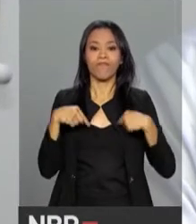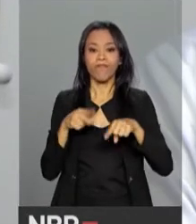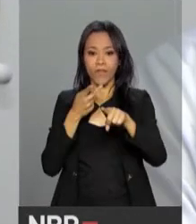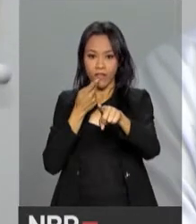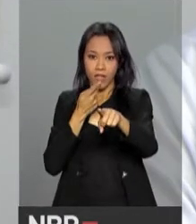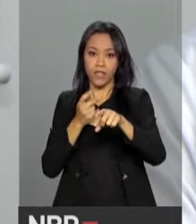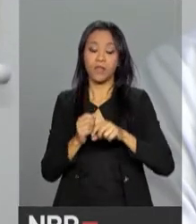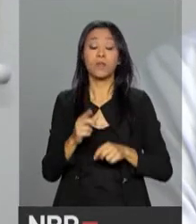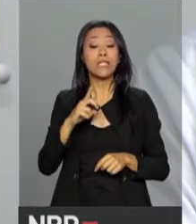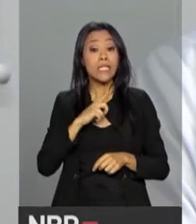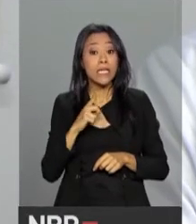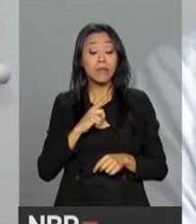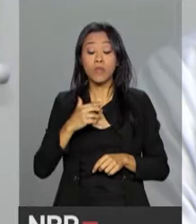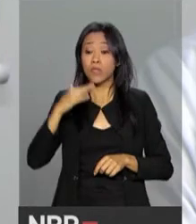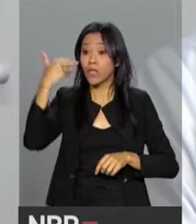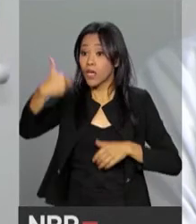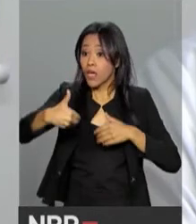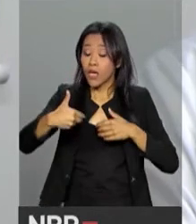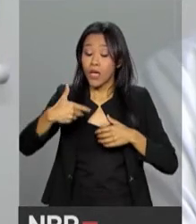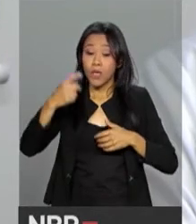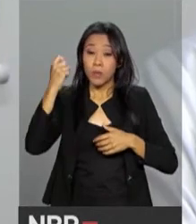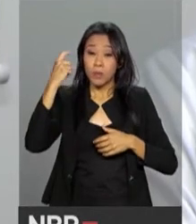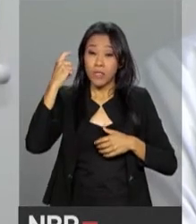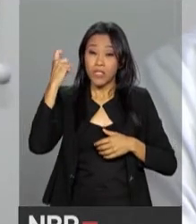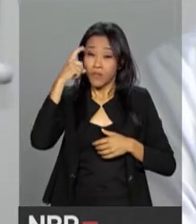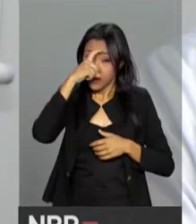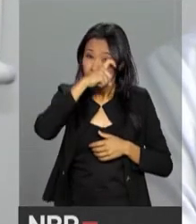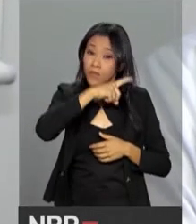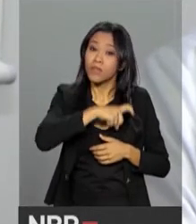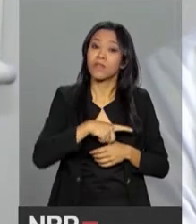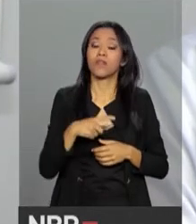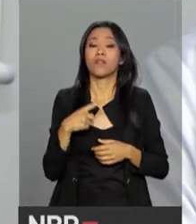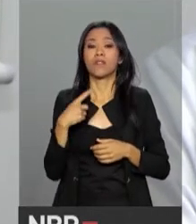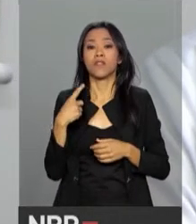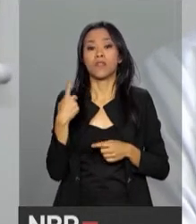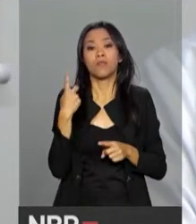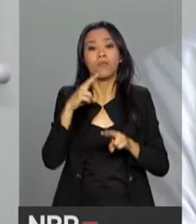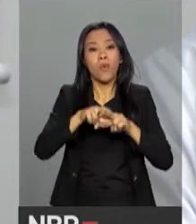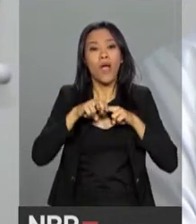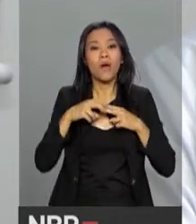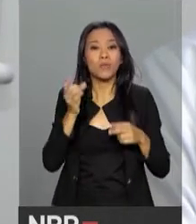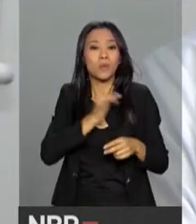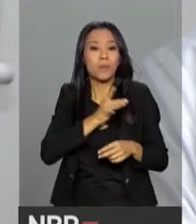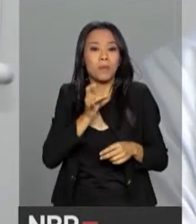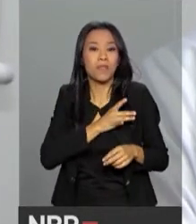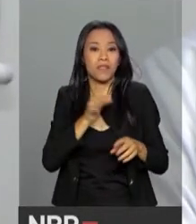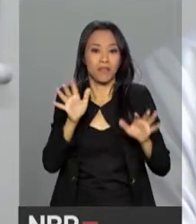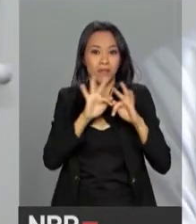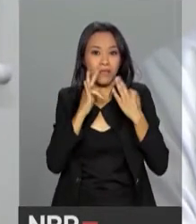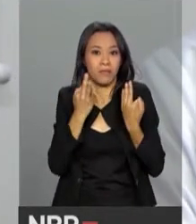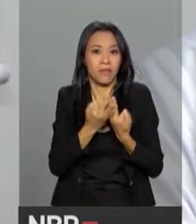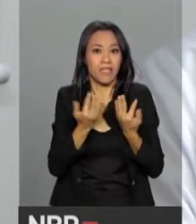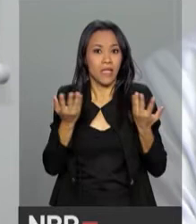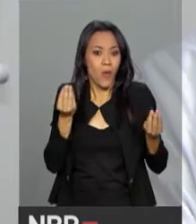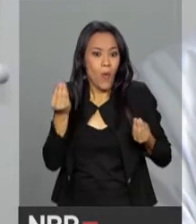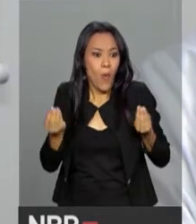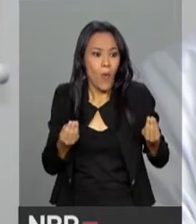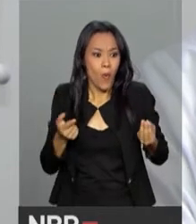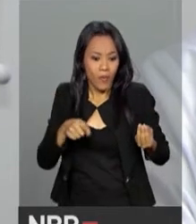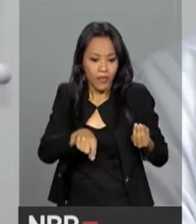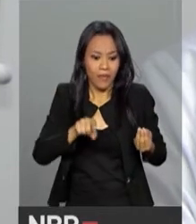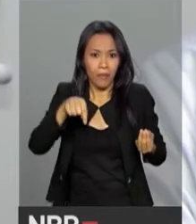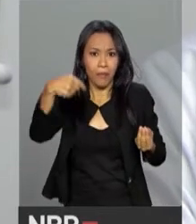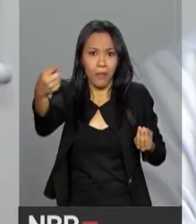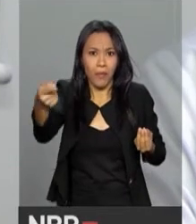demanda uma resistência por causa da questão do medo de como vai ficar minha ente querido